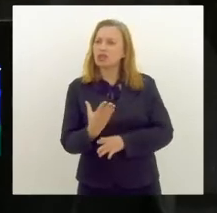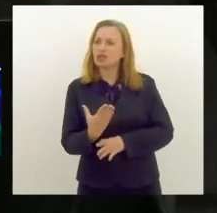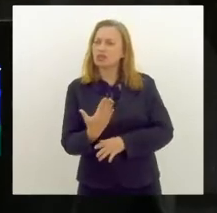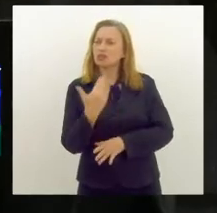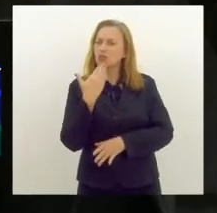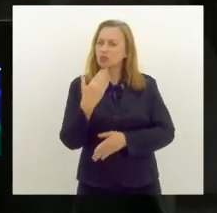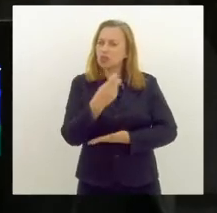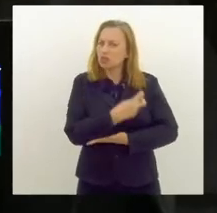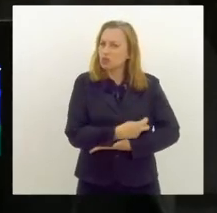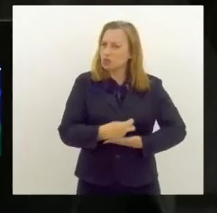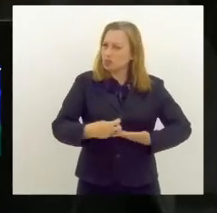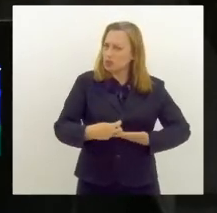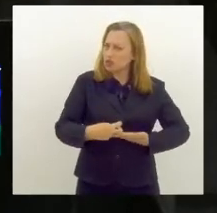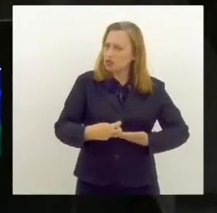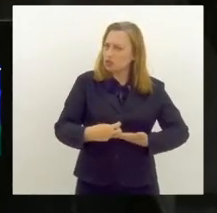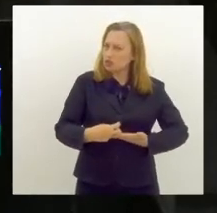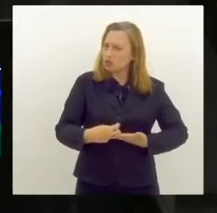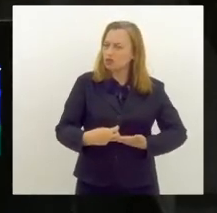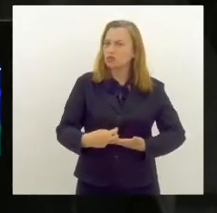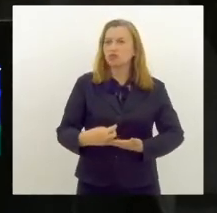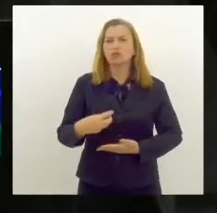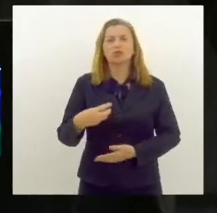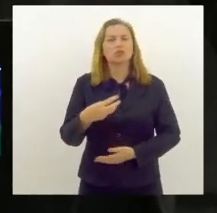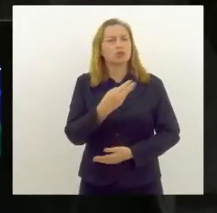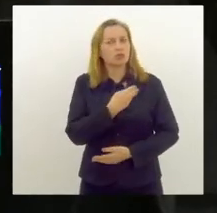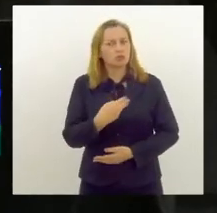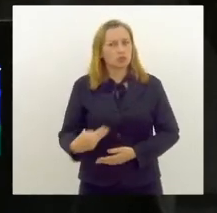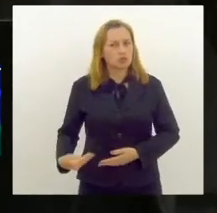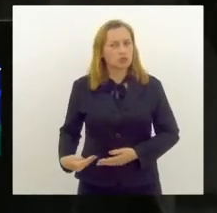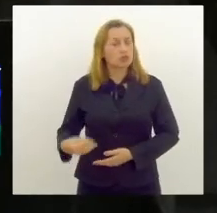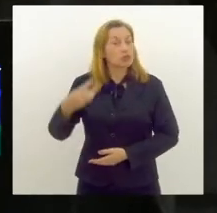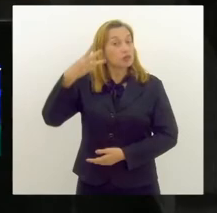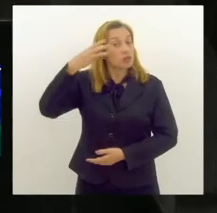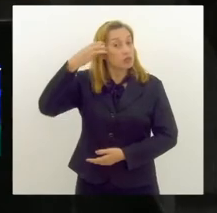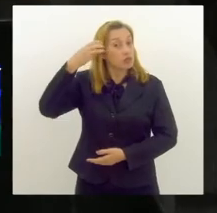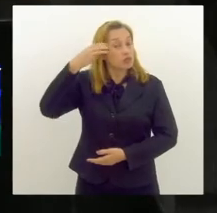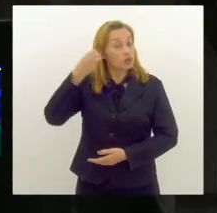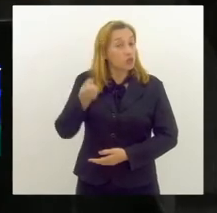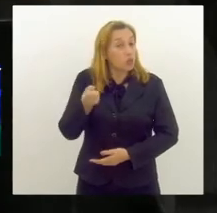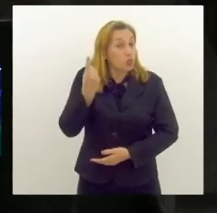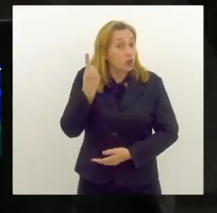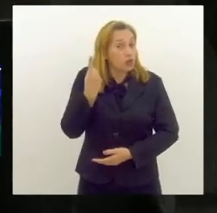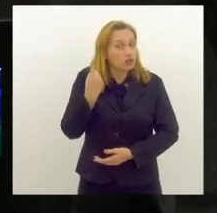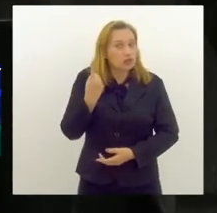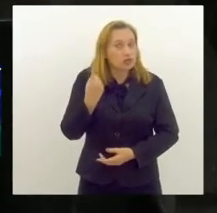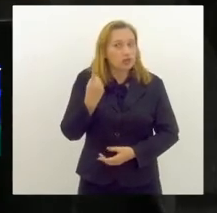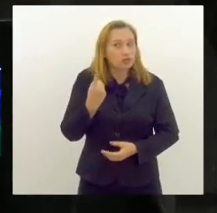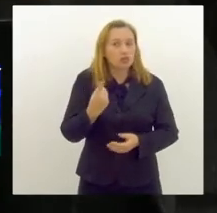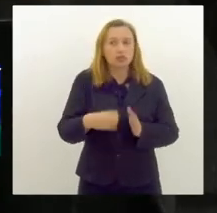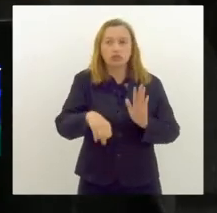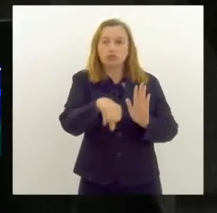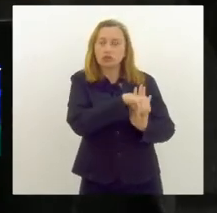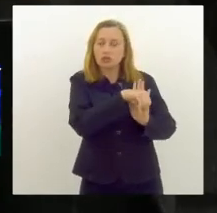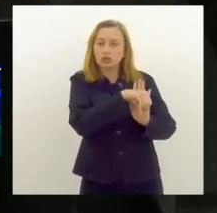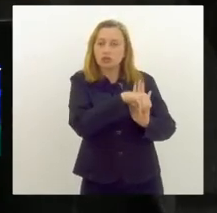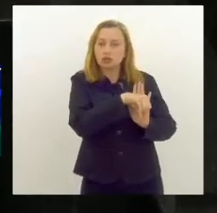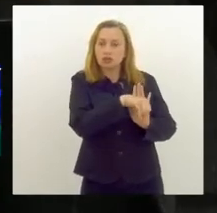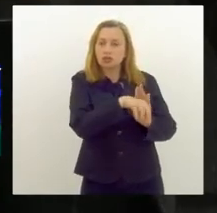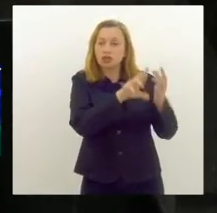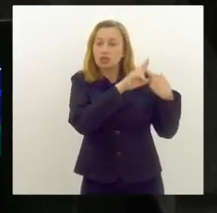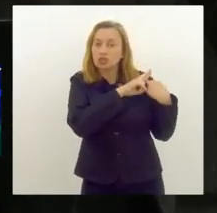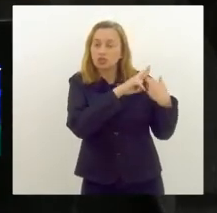do impeachment do governador Wilson Witzel por crime de